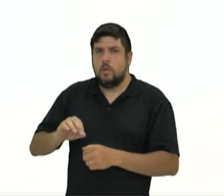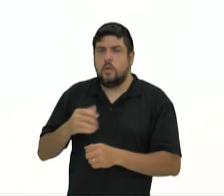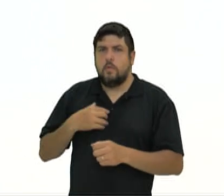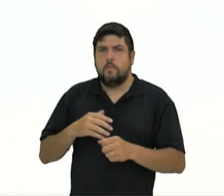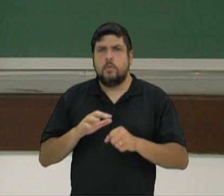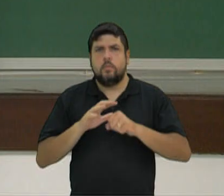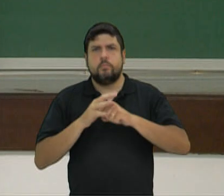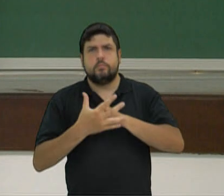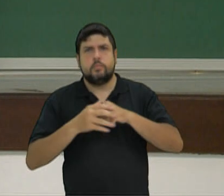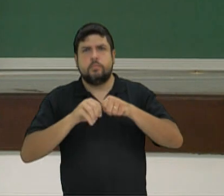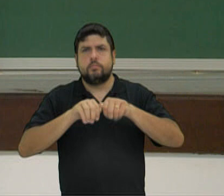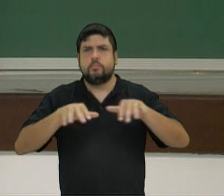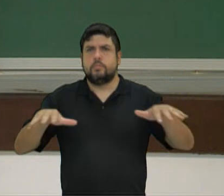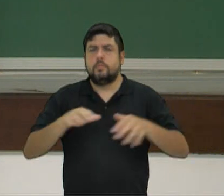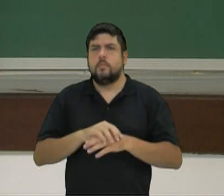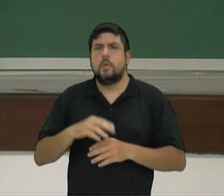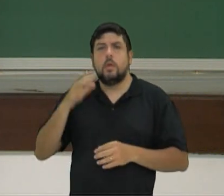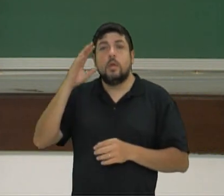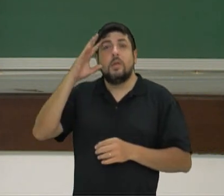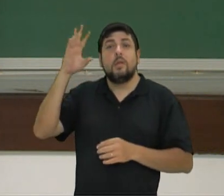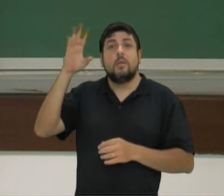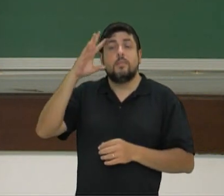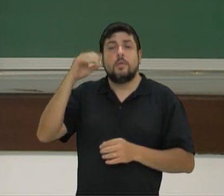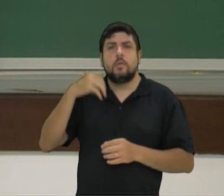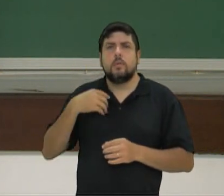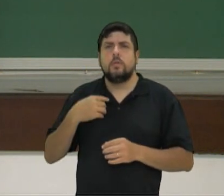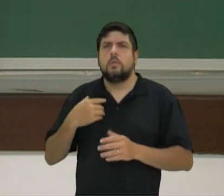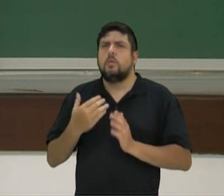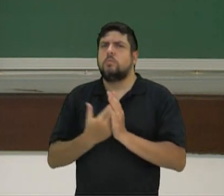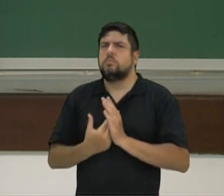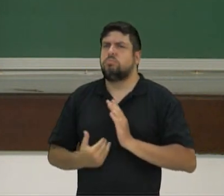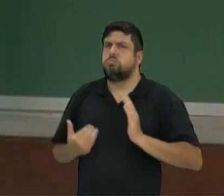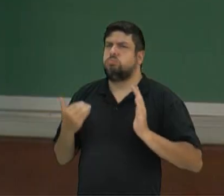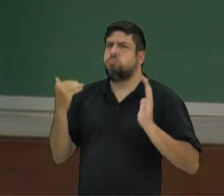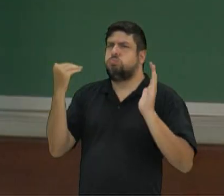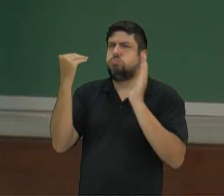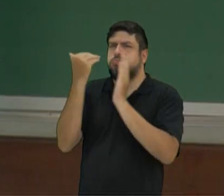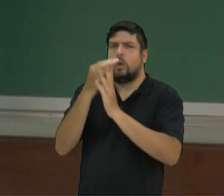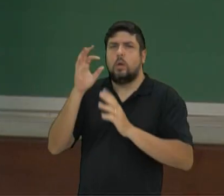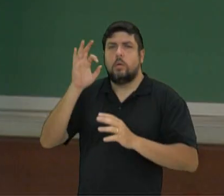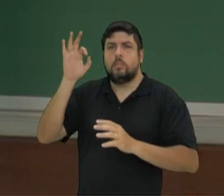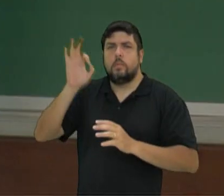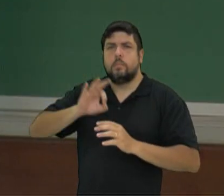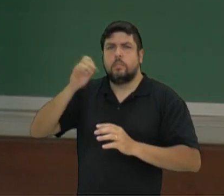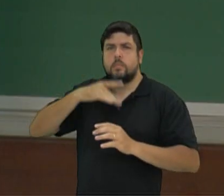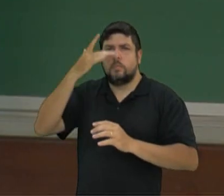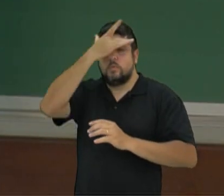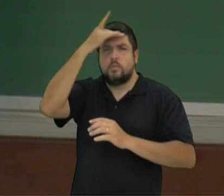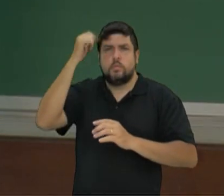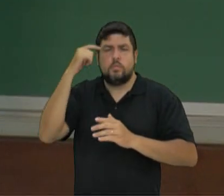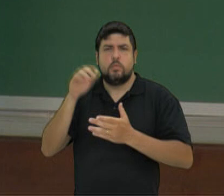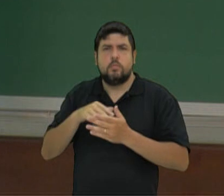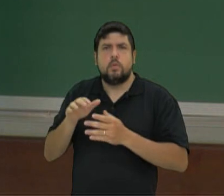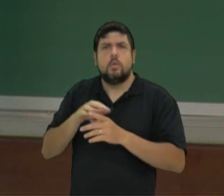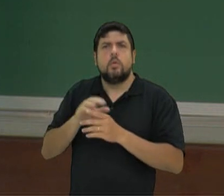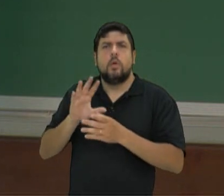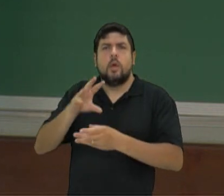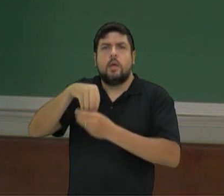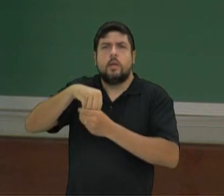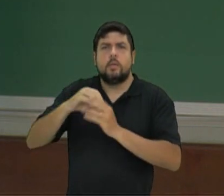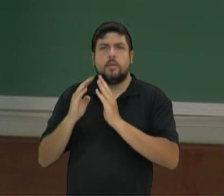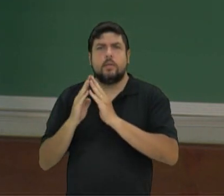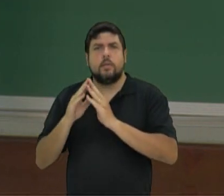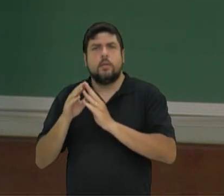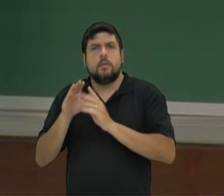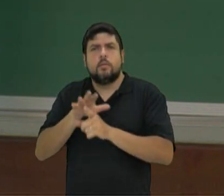pandemia. Então, já imagine quantos %, né, de pessoas, né, no domicílio